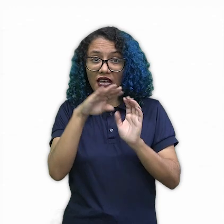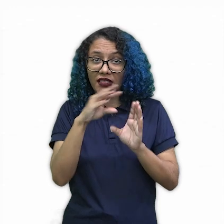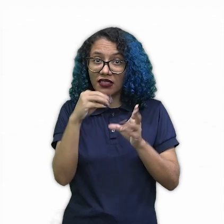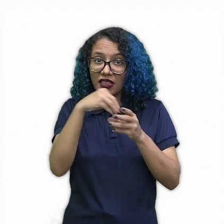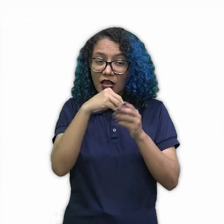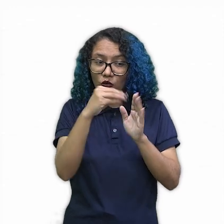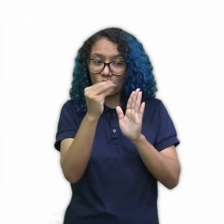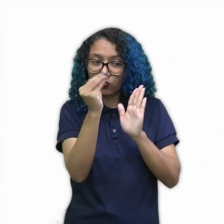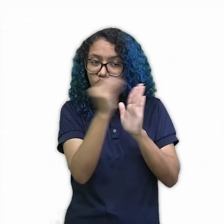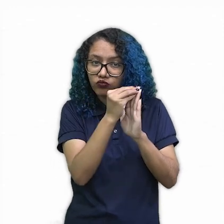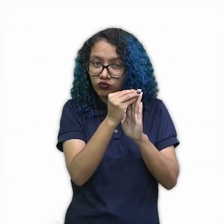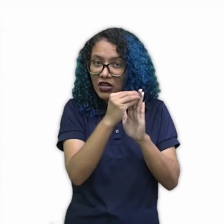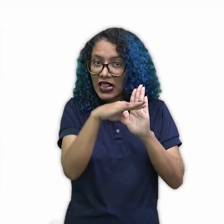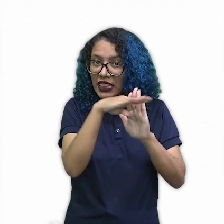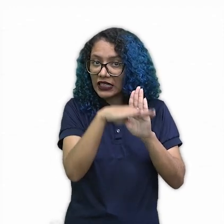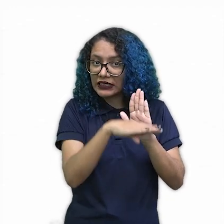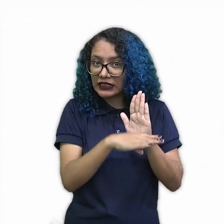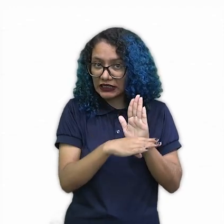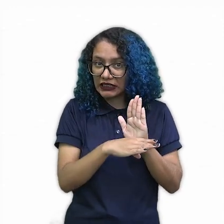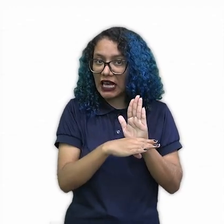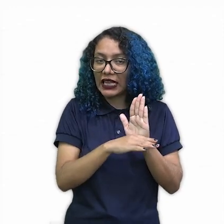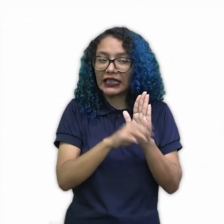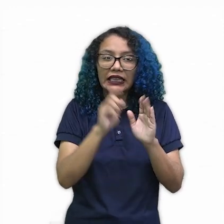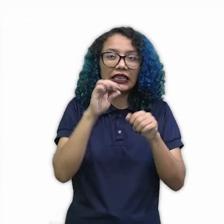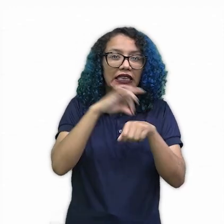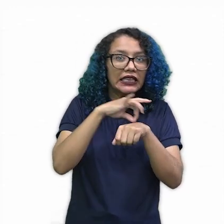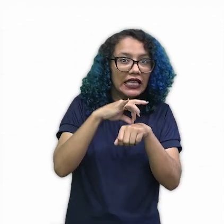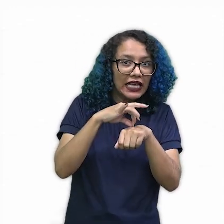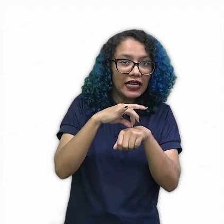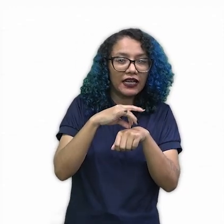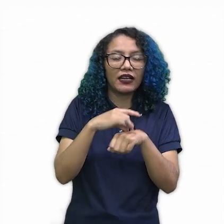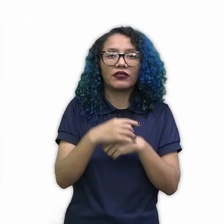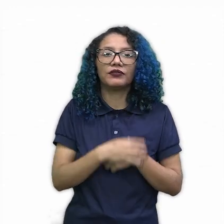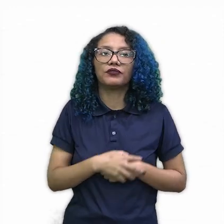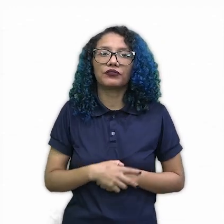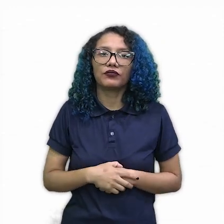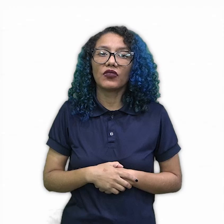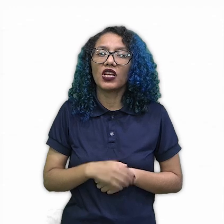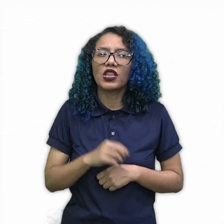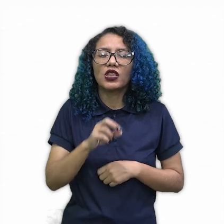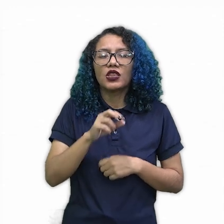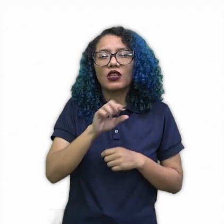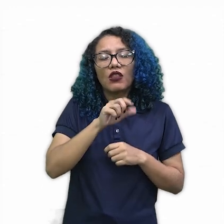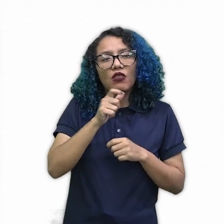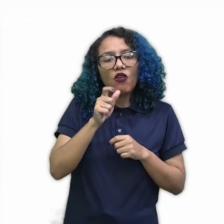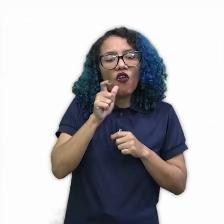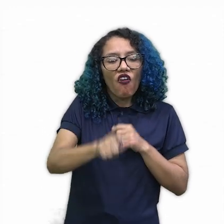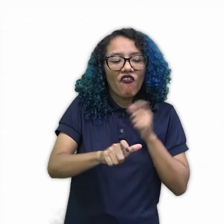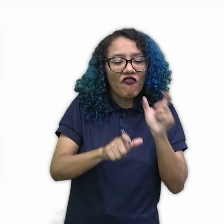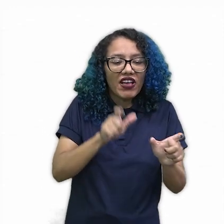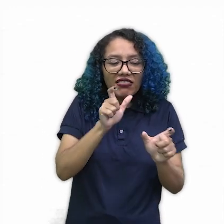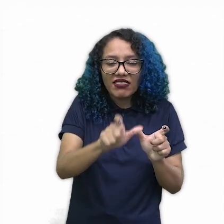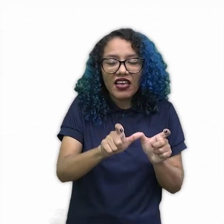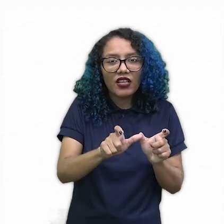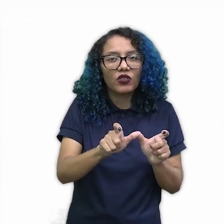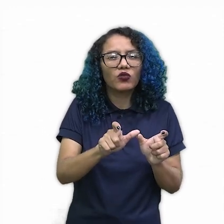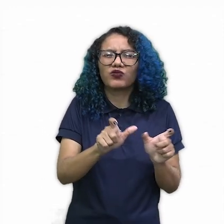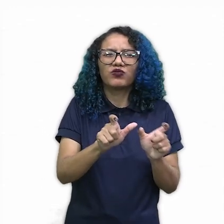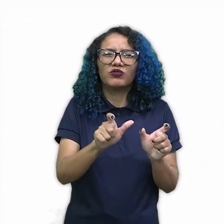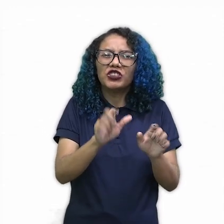sem querer, você não está ofendendo diretamente uma pessoa preta, uma pessoa negra, mas você